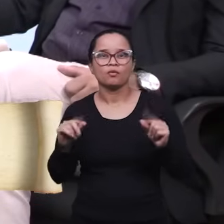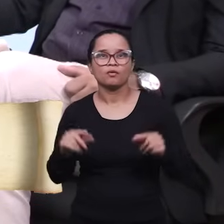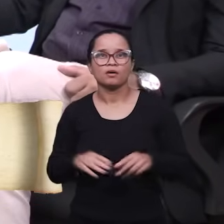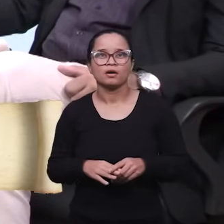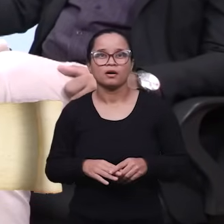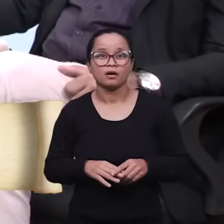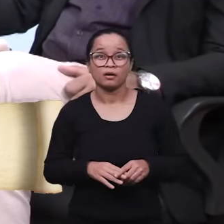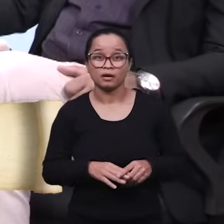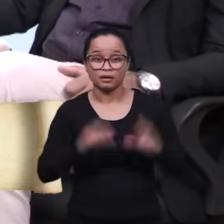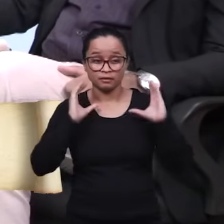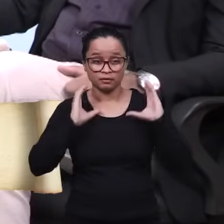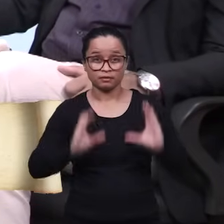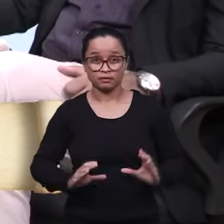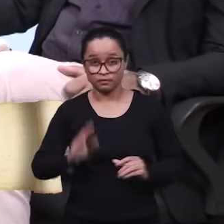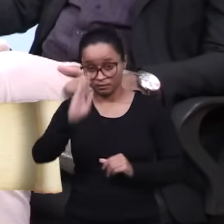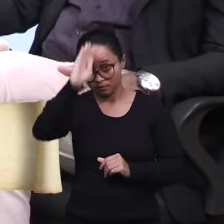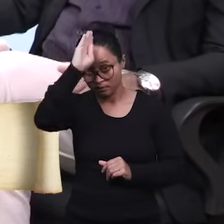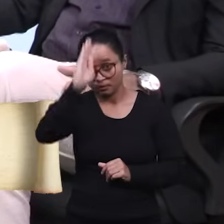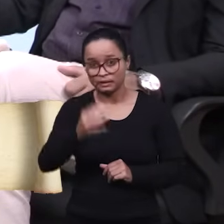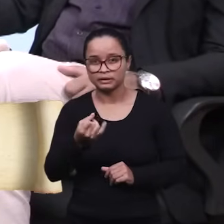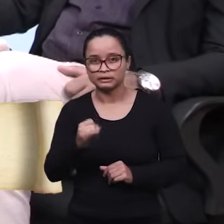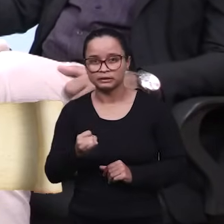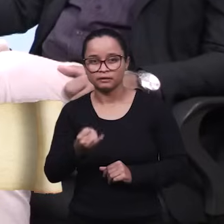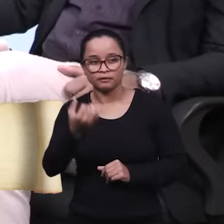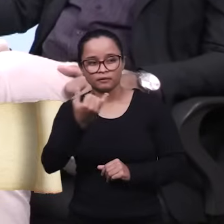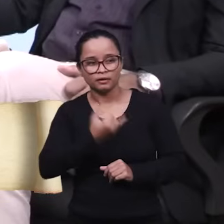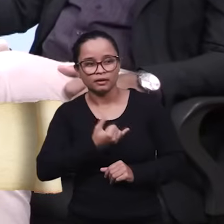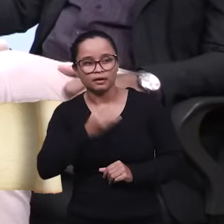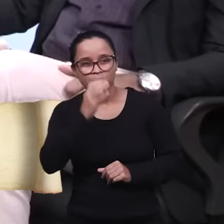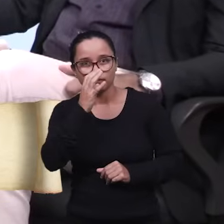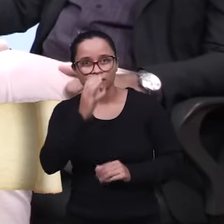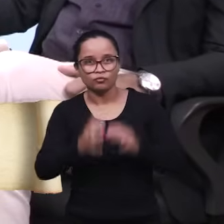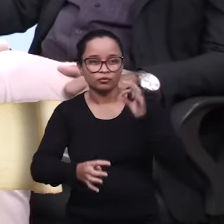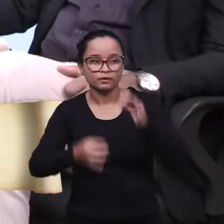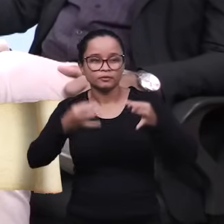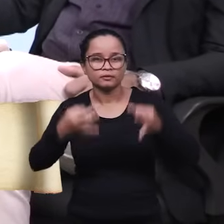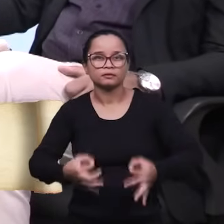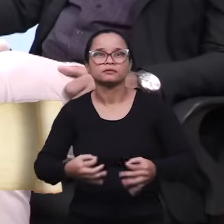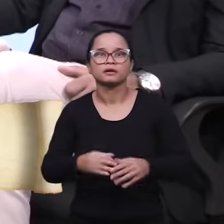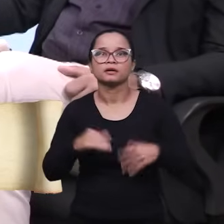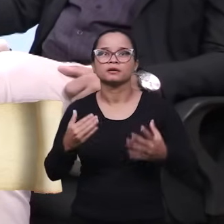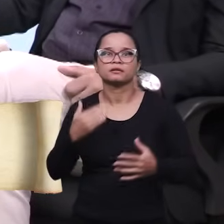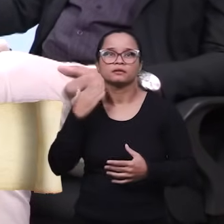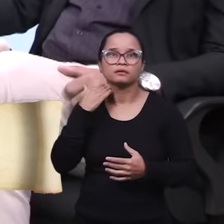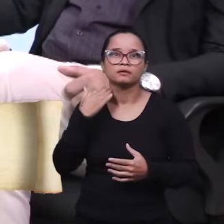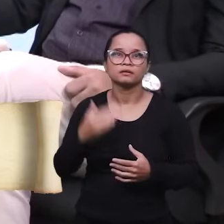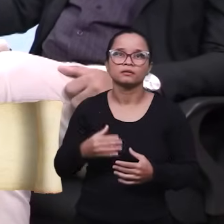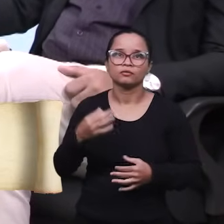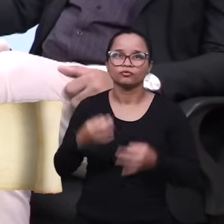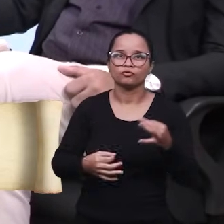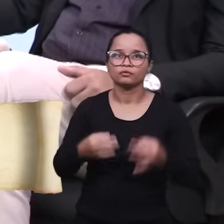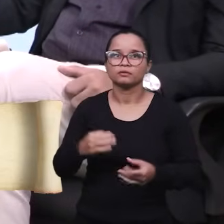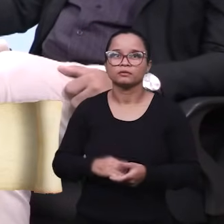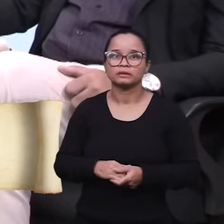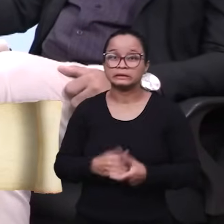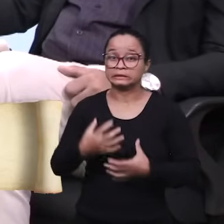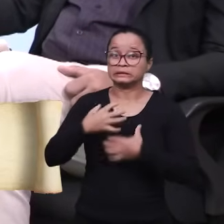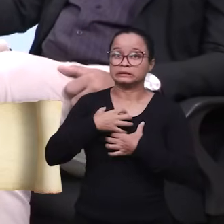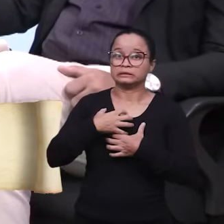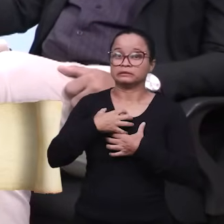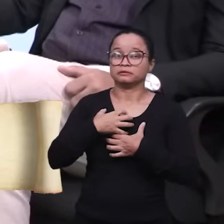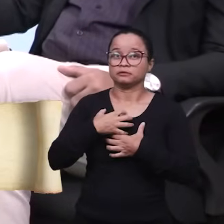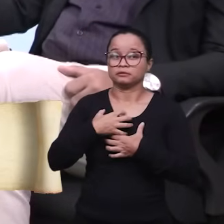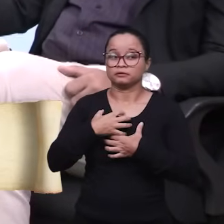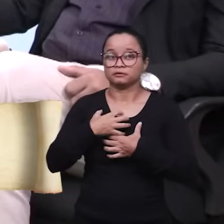cidadão romano sem ouvi-lo, sem ter um julgamento honesto. Aí os magistrados se abalaram com